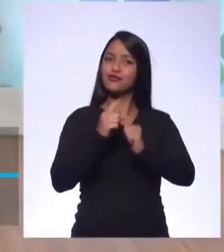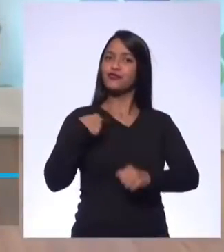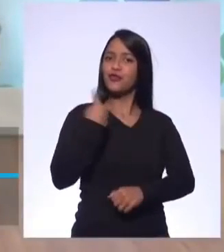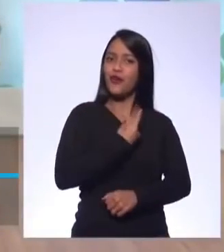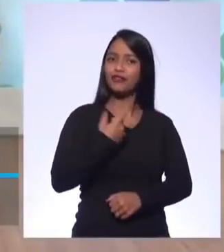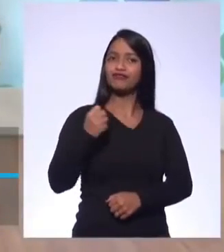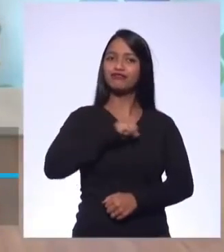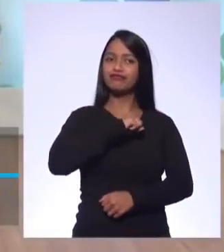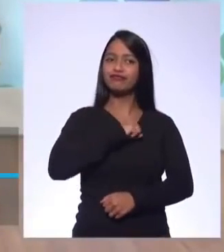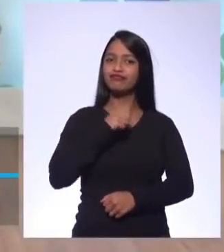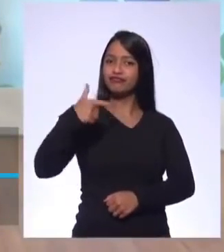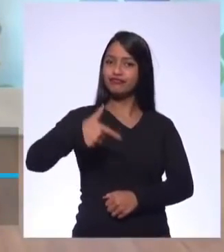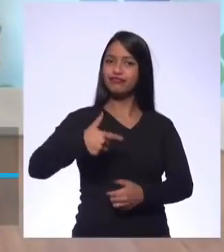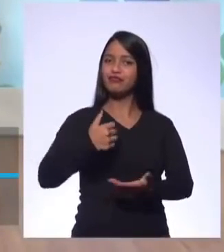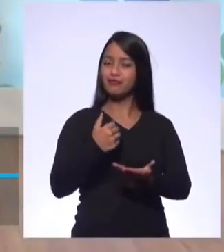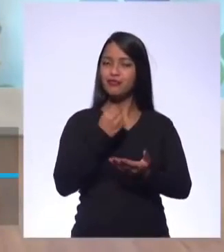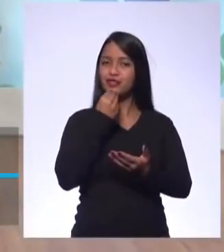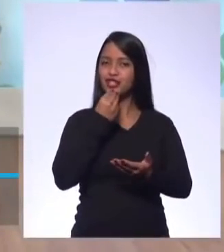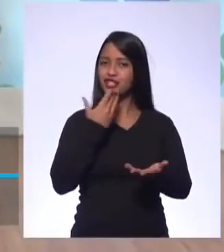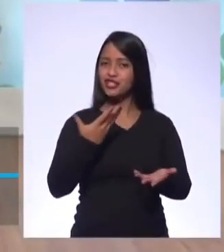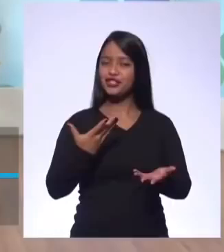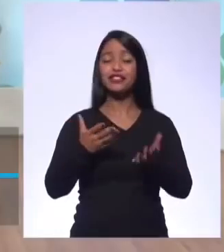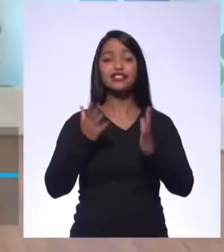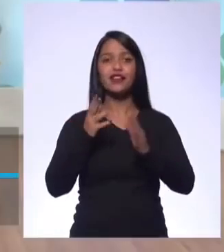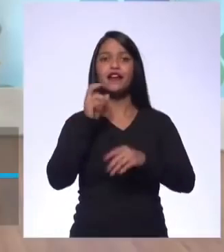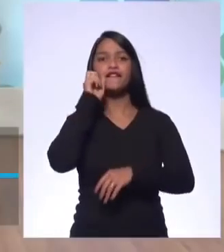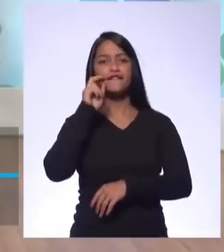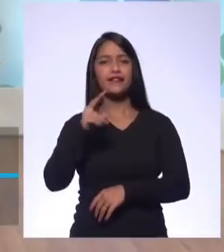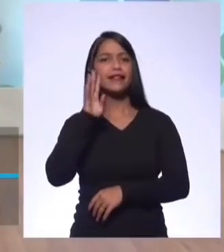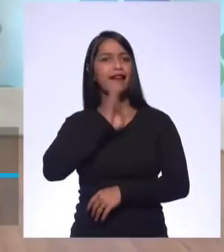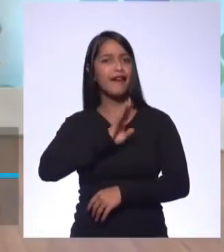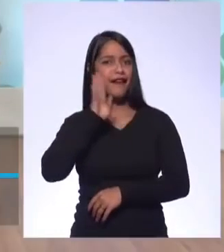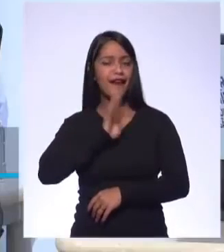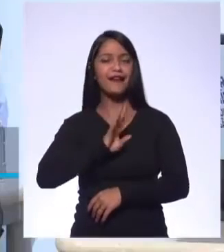gestozinho assim. Já ouvimos isso. Legal também.